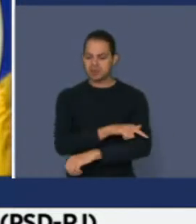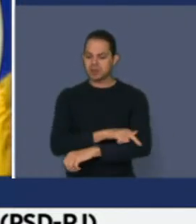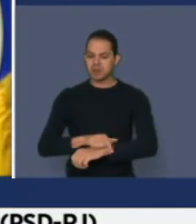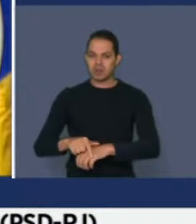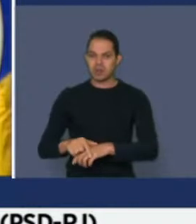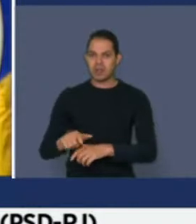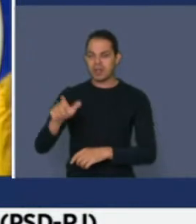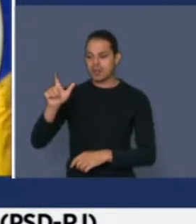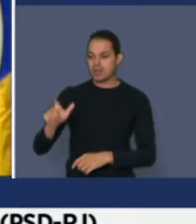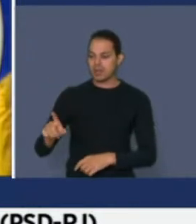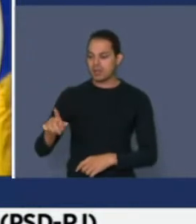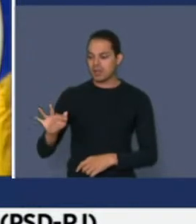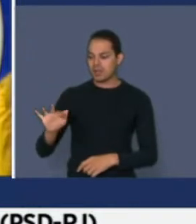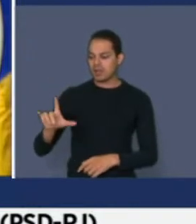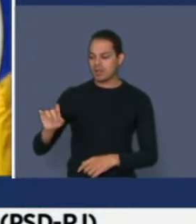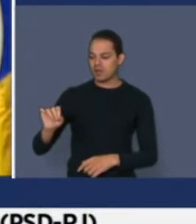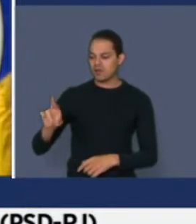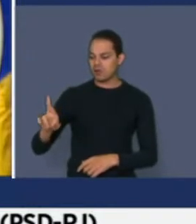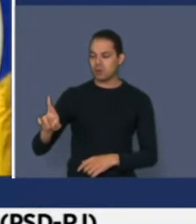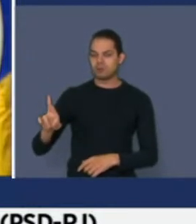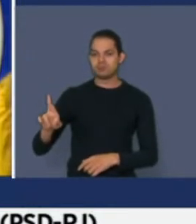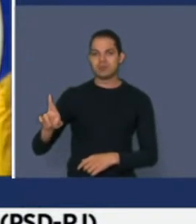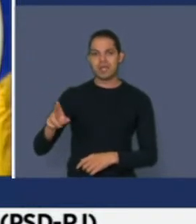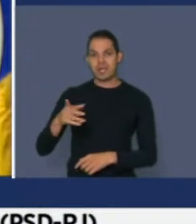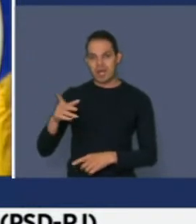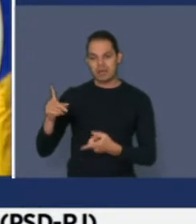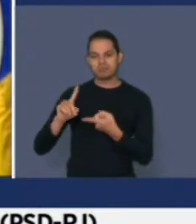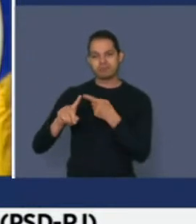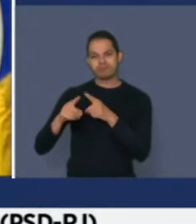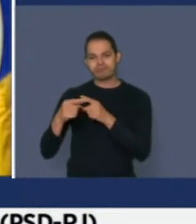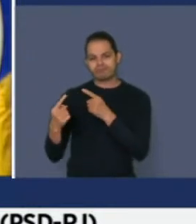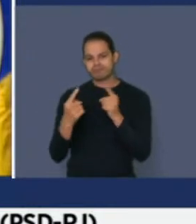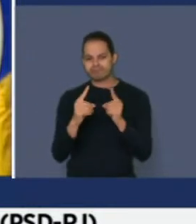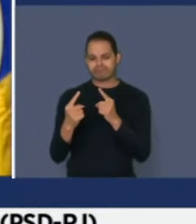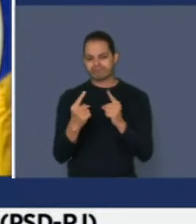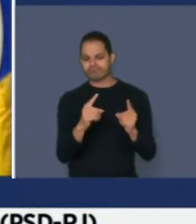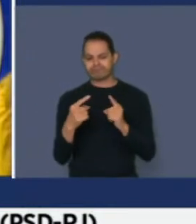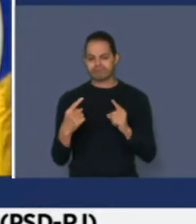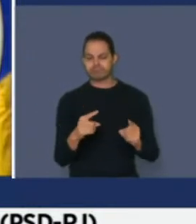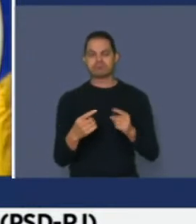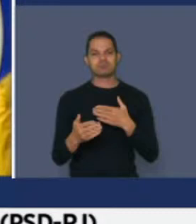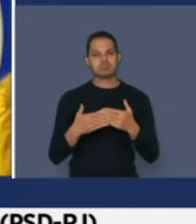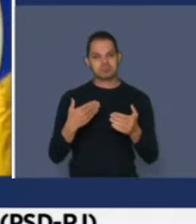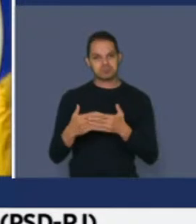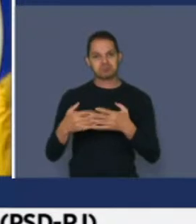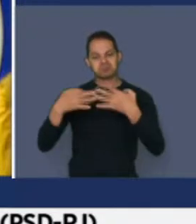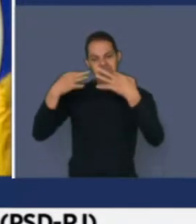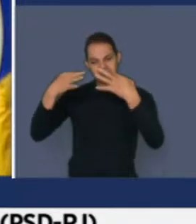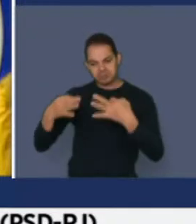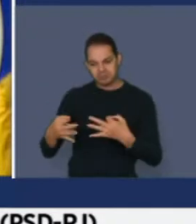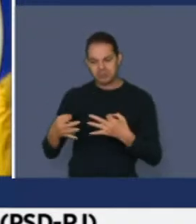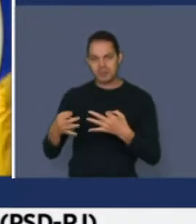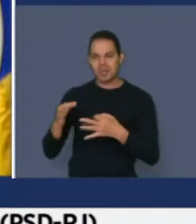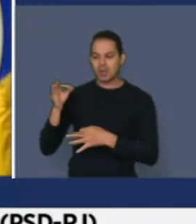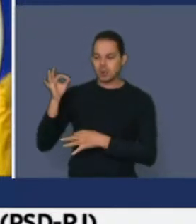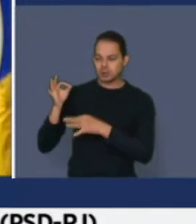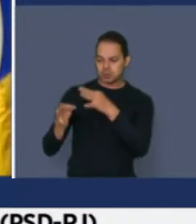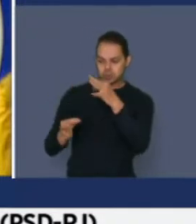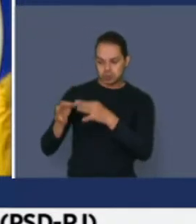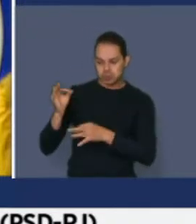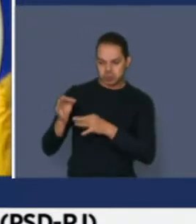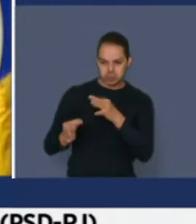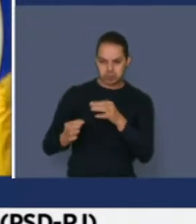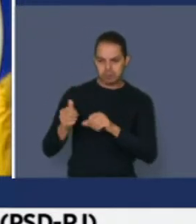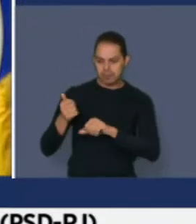Lis, apesar de toda a má-fé utilizada contra o relator e contra todo o